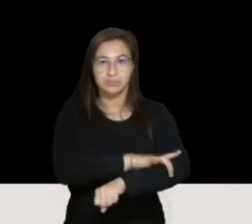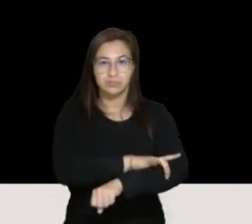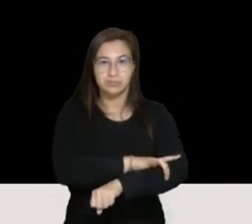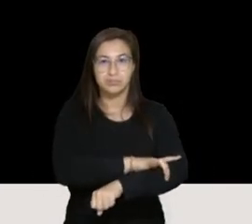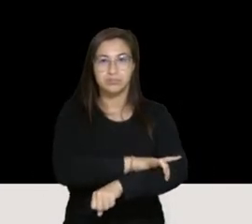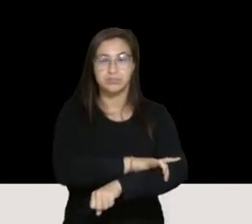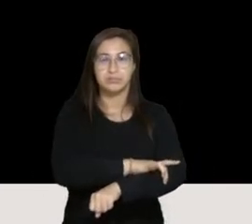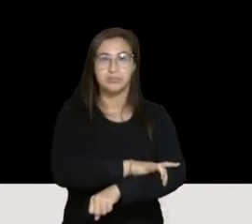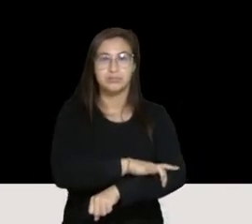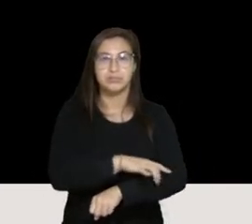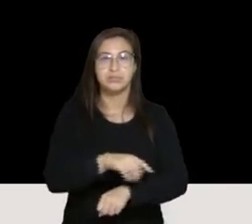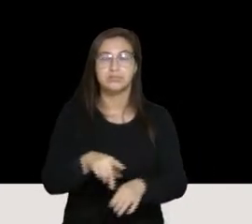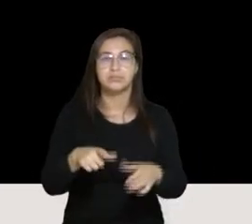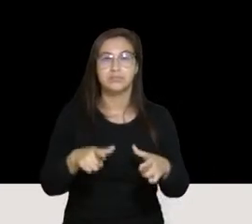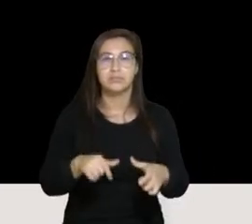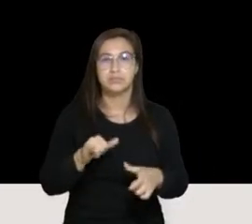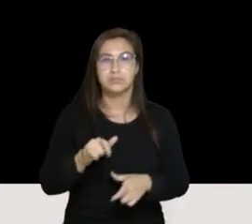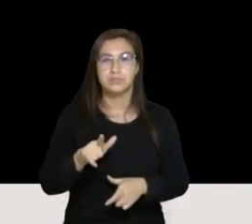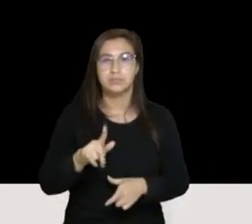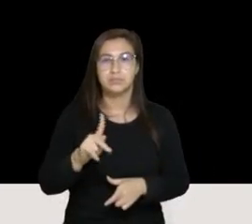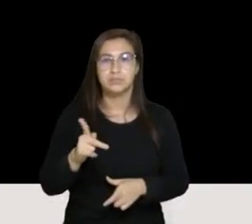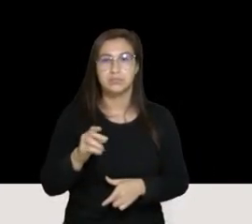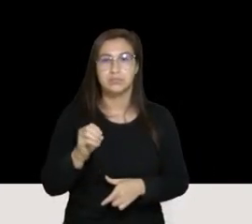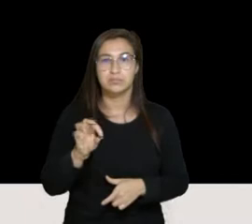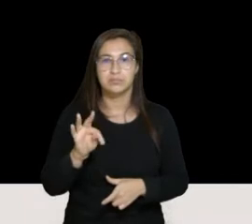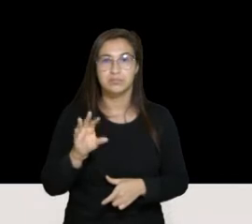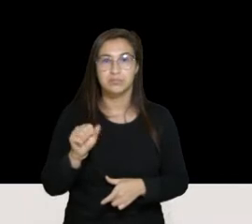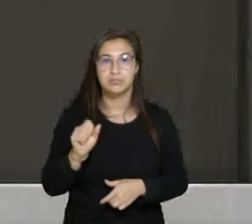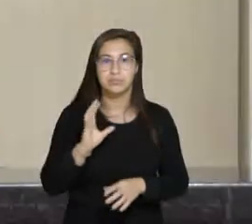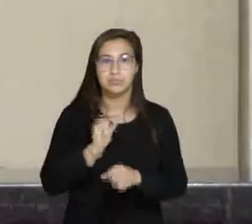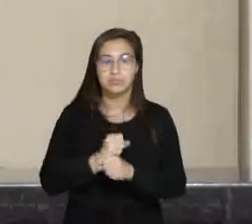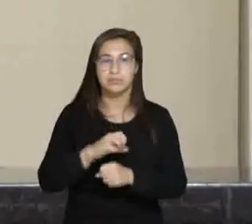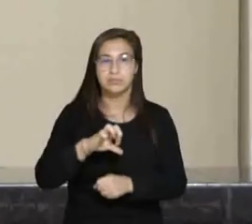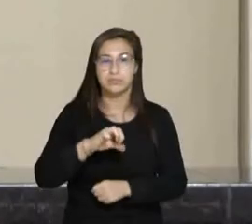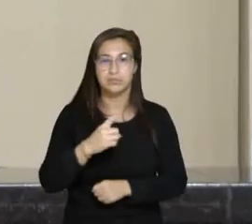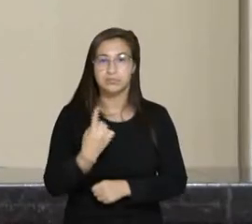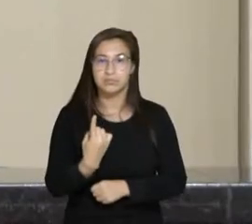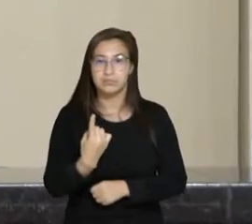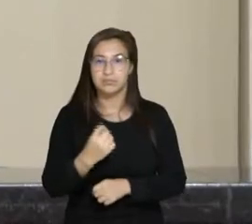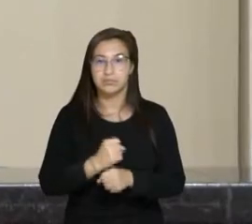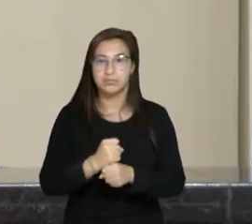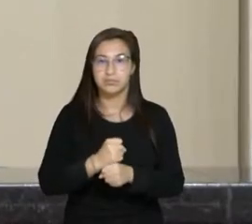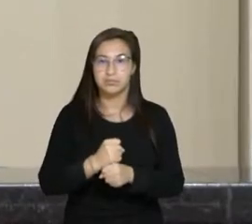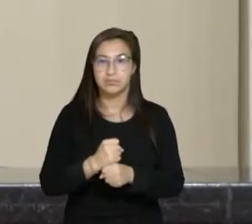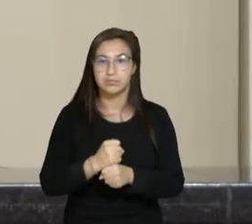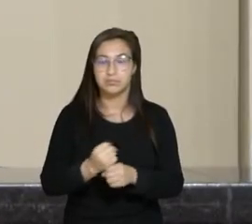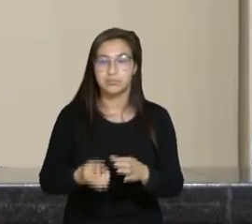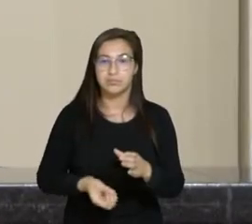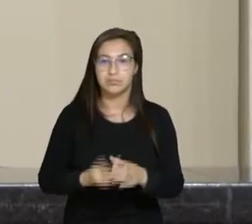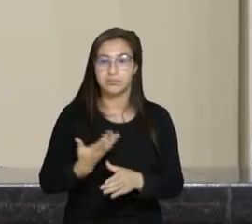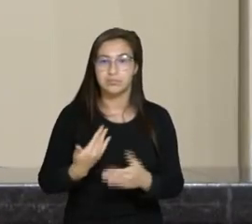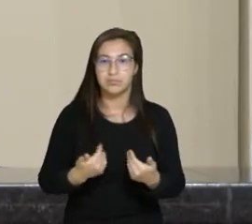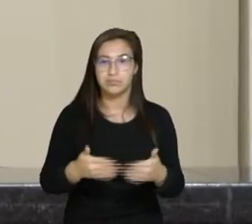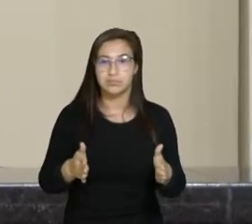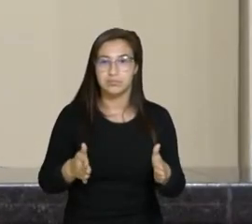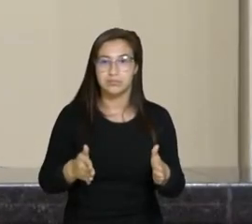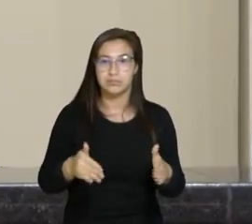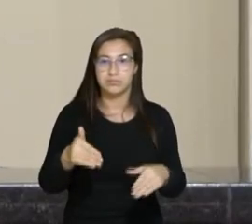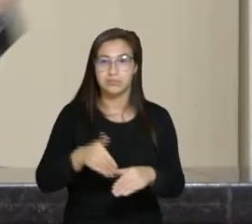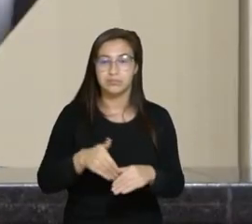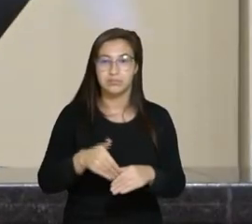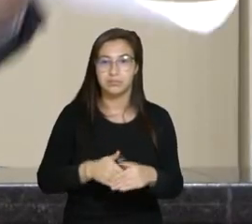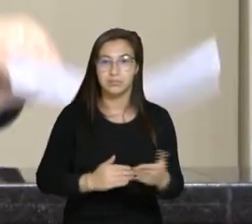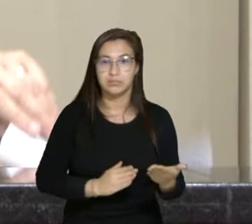pelos 91 anos de fundação da referida entidade em discussão em